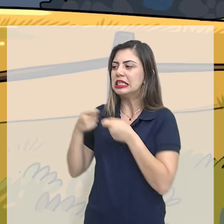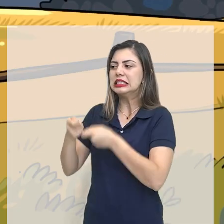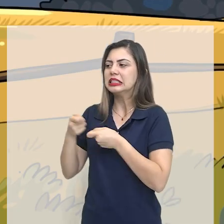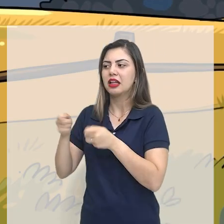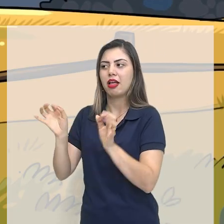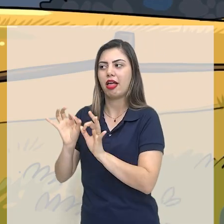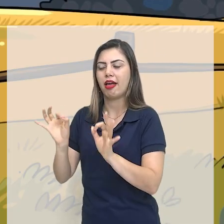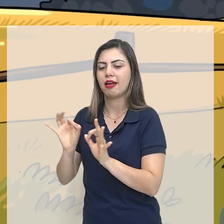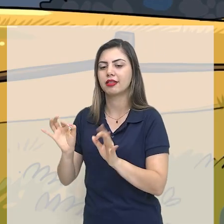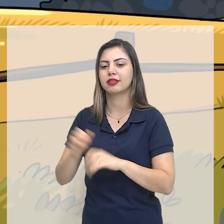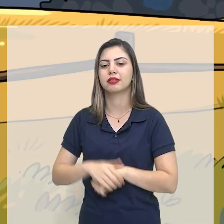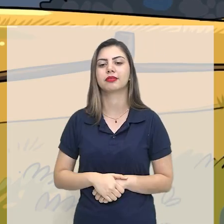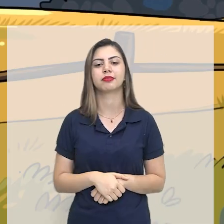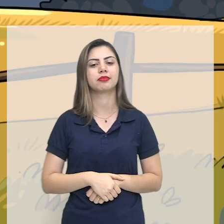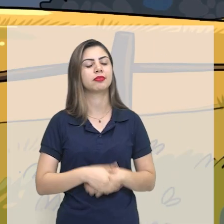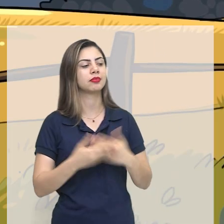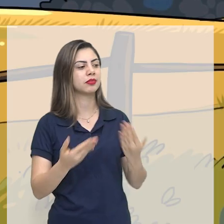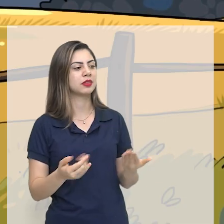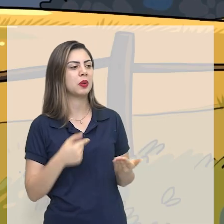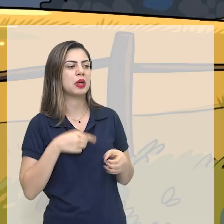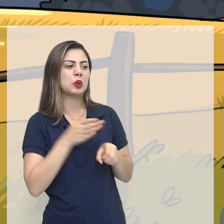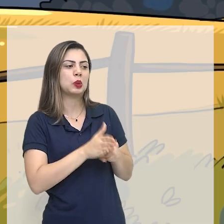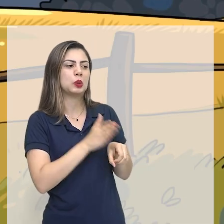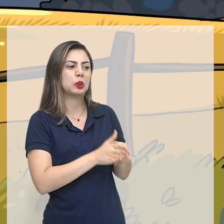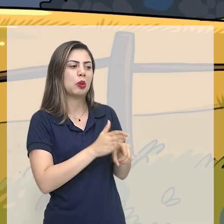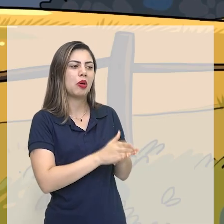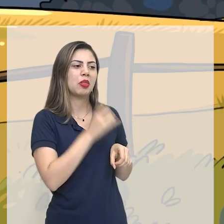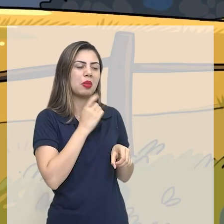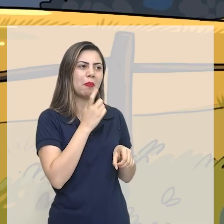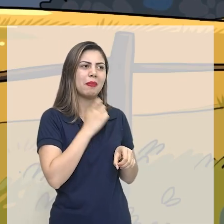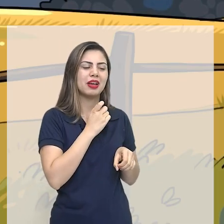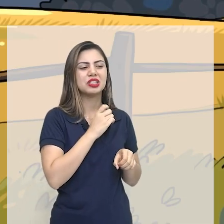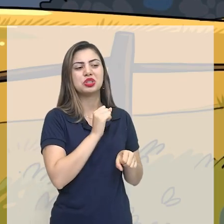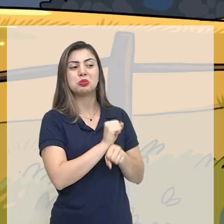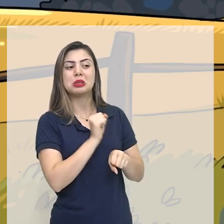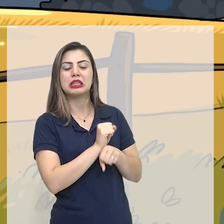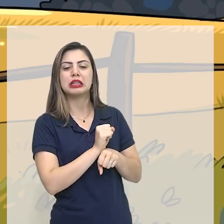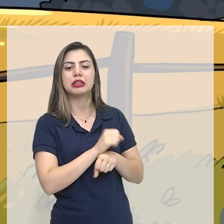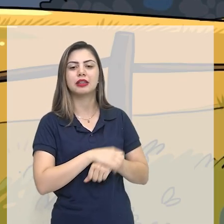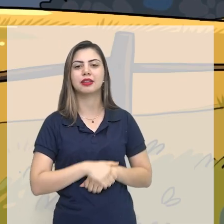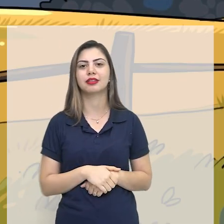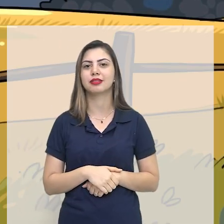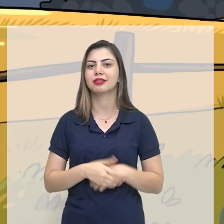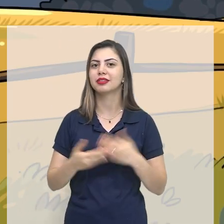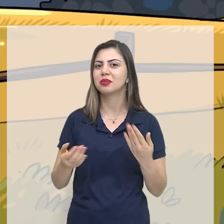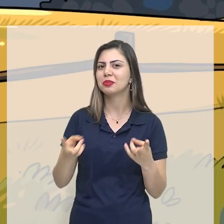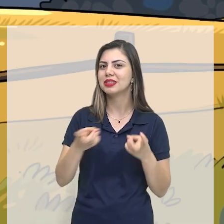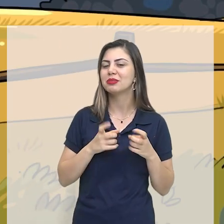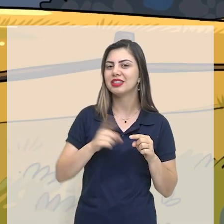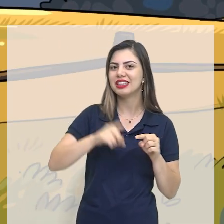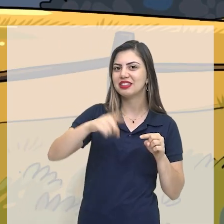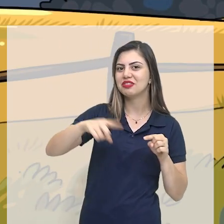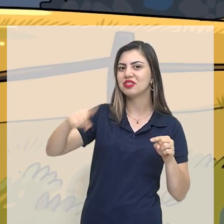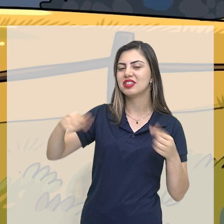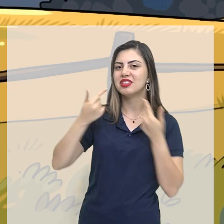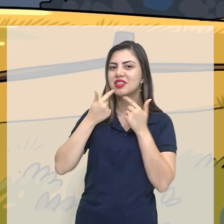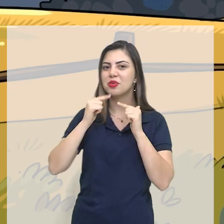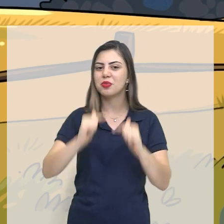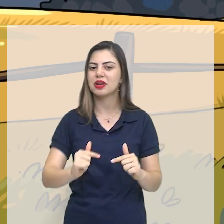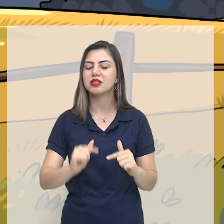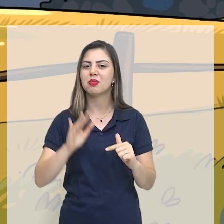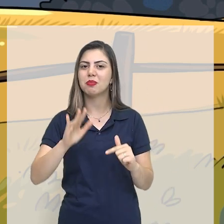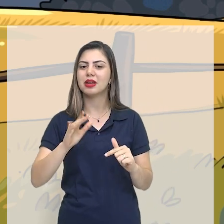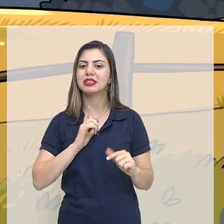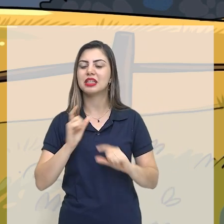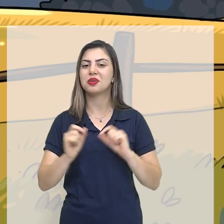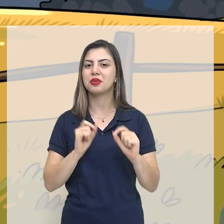né? Acho que a mastomate e o que de carne vai ter que esperar. Apesar das diferenças linguísticas, surge uma